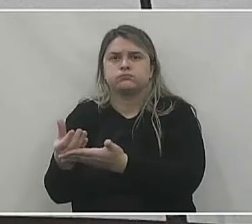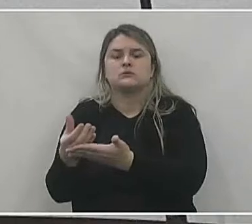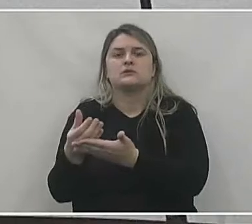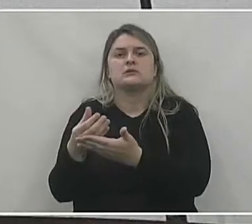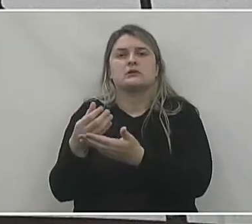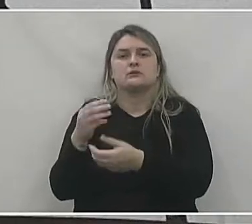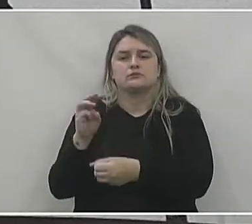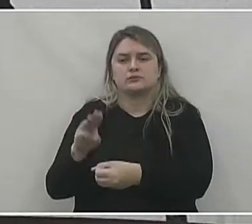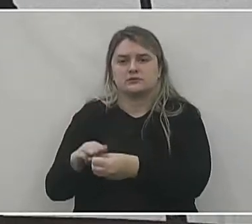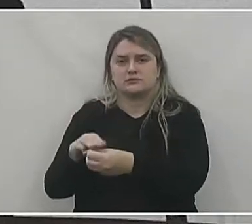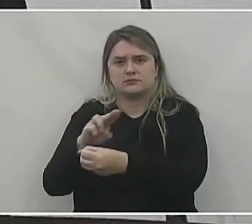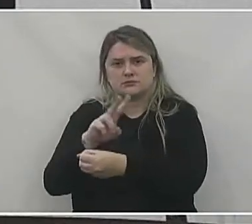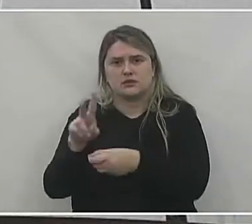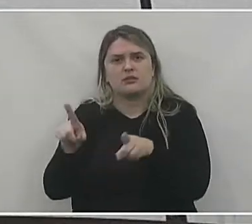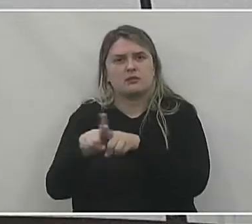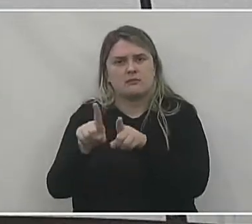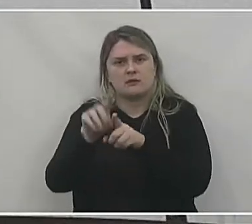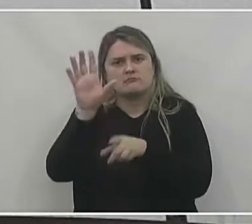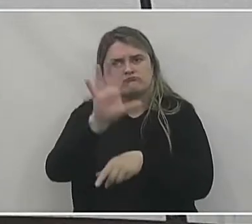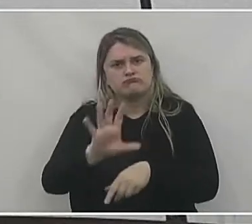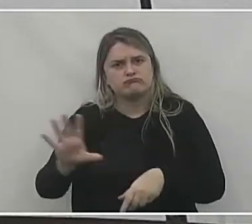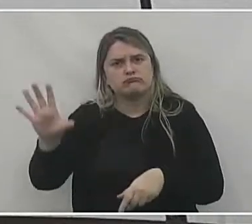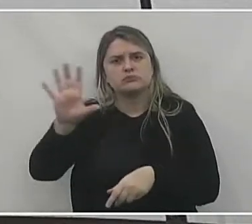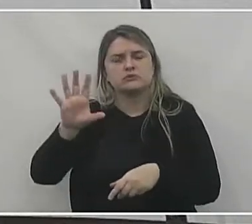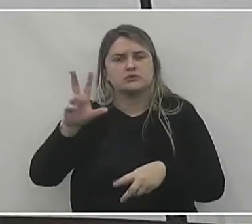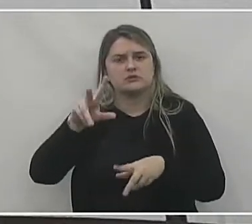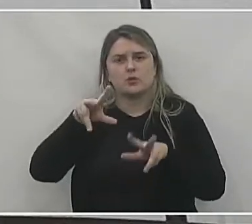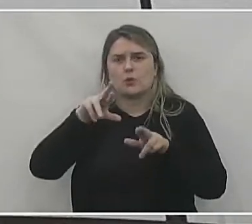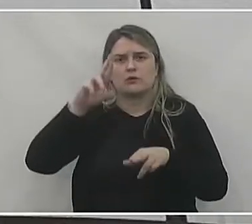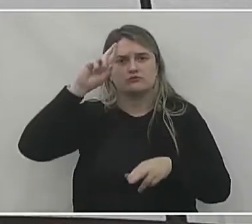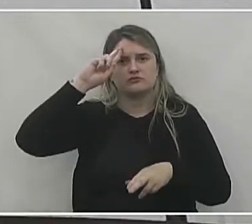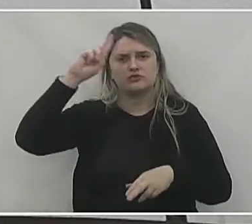para a União da Vitória e para a região como chefe da Casa Civil,